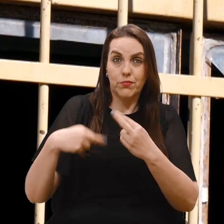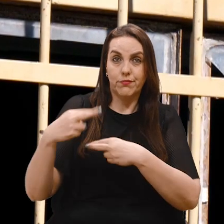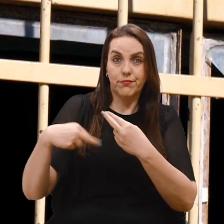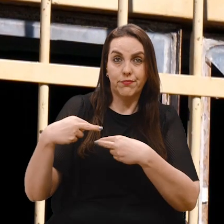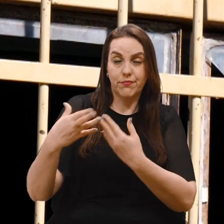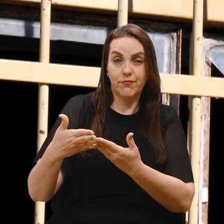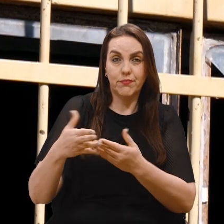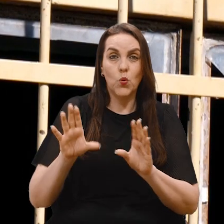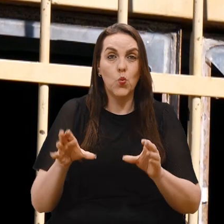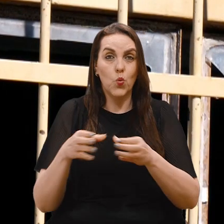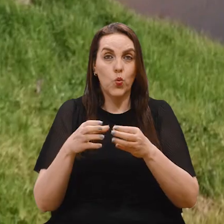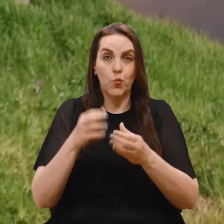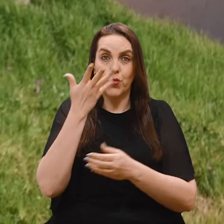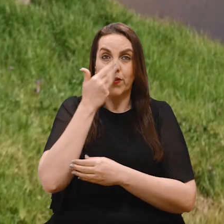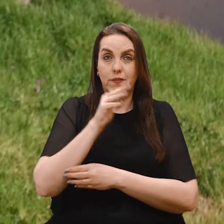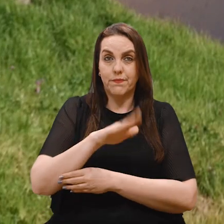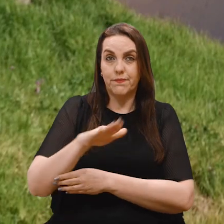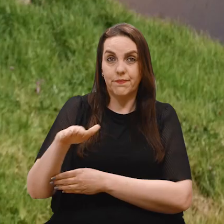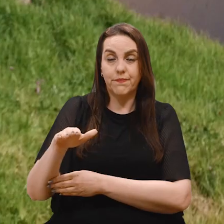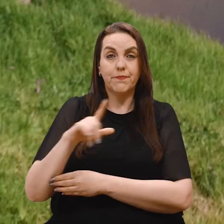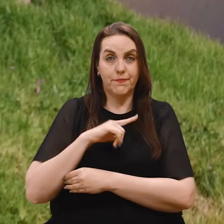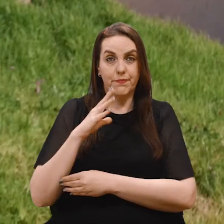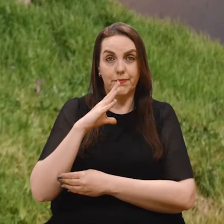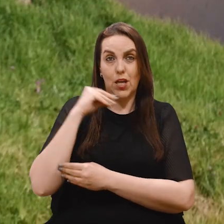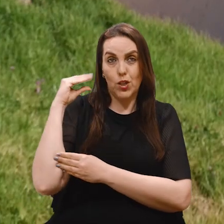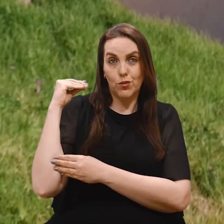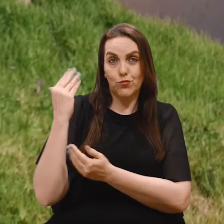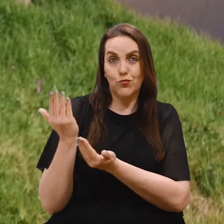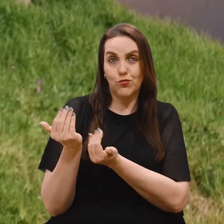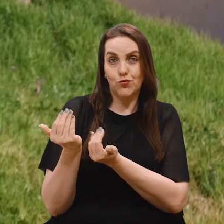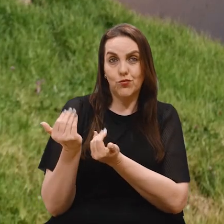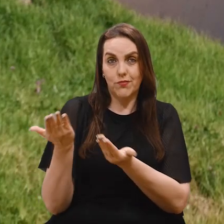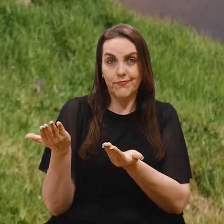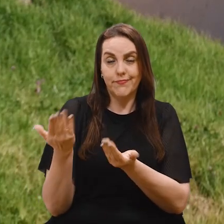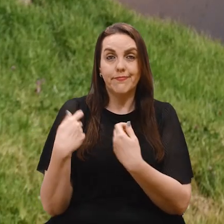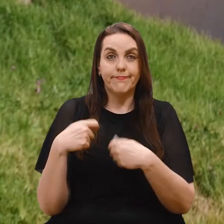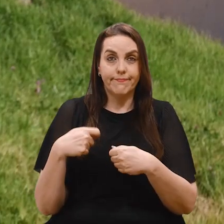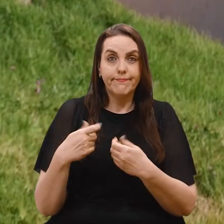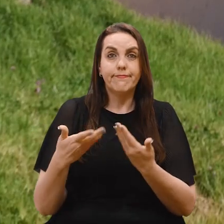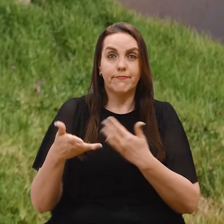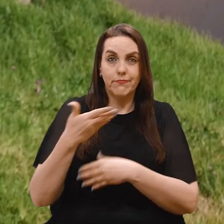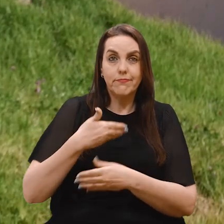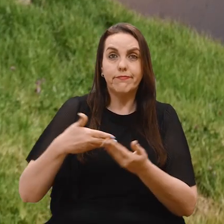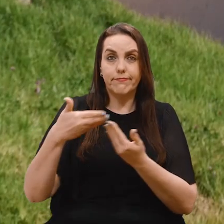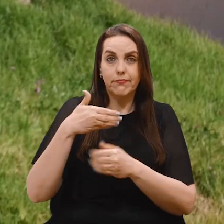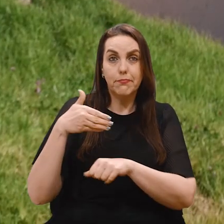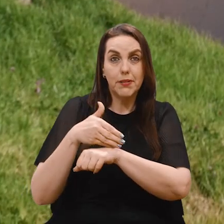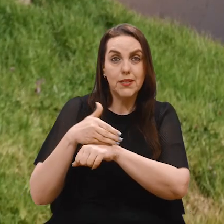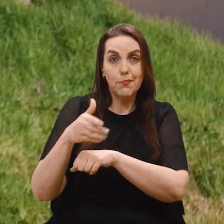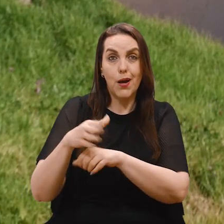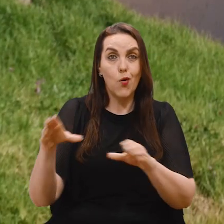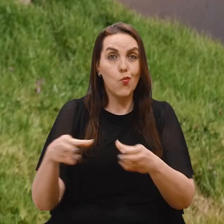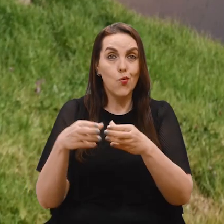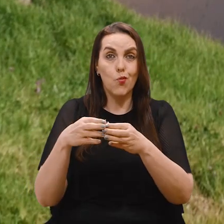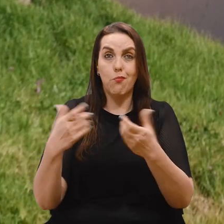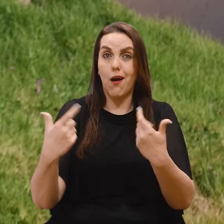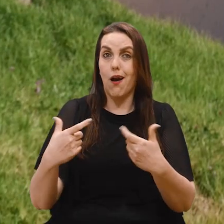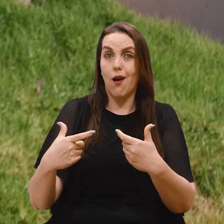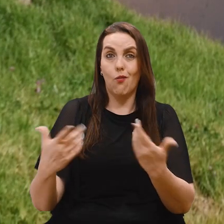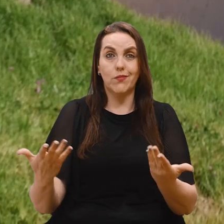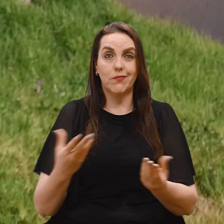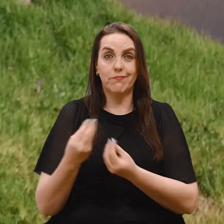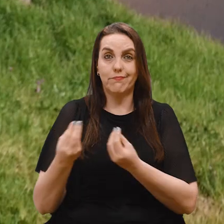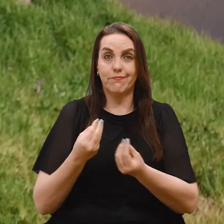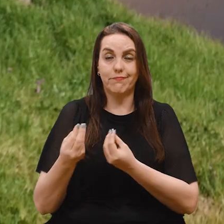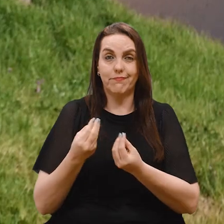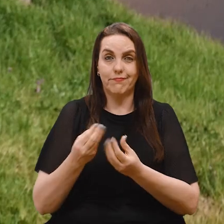de crianças que é adolescentes, né? Que tem um grupo ali e não tem onde colocar, né? Então a gente está